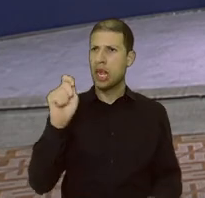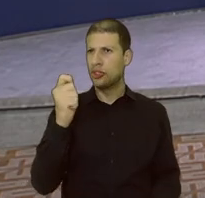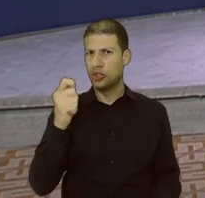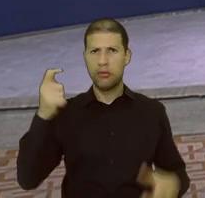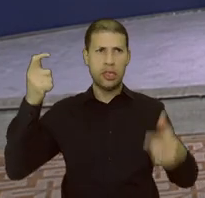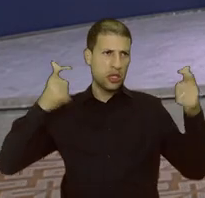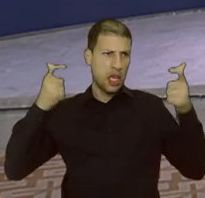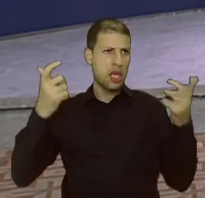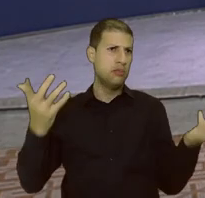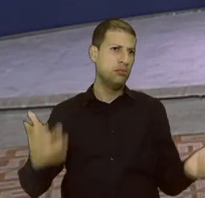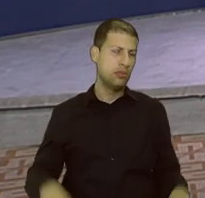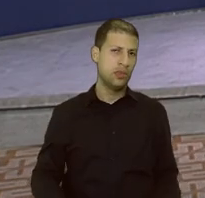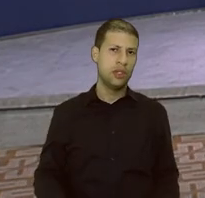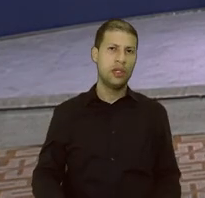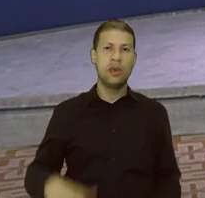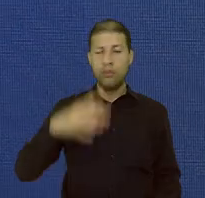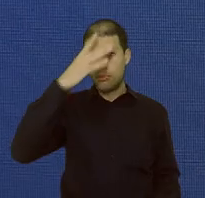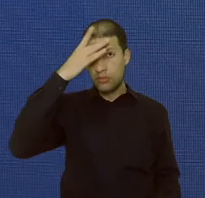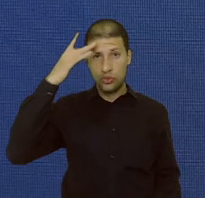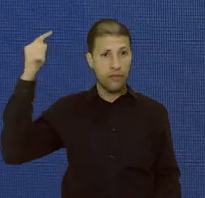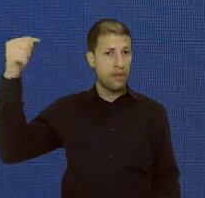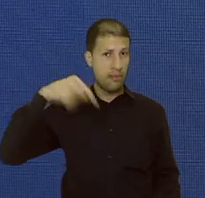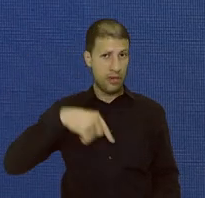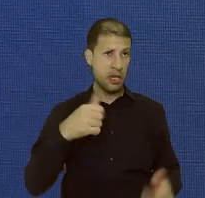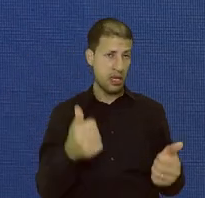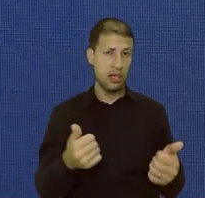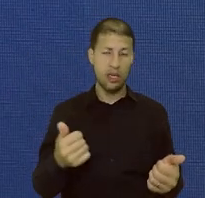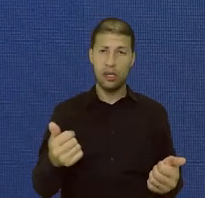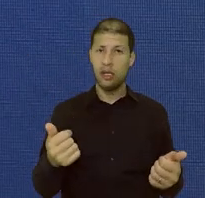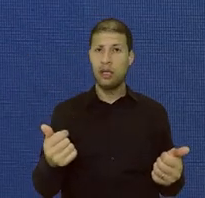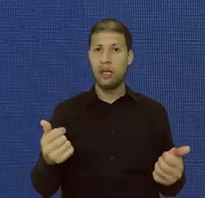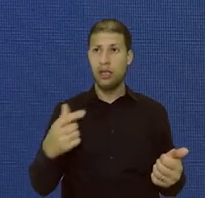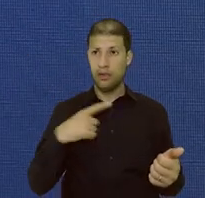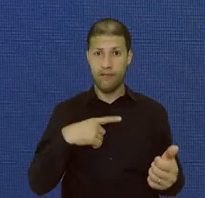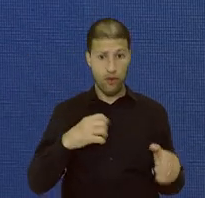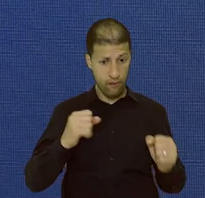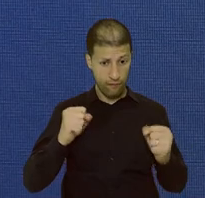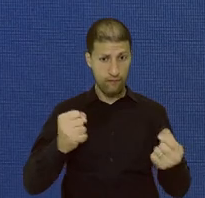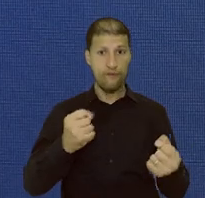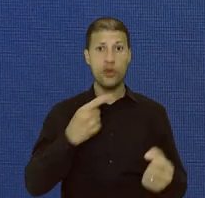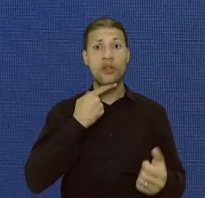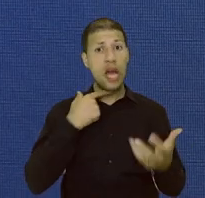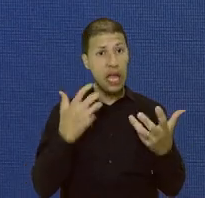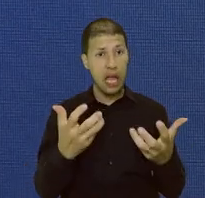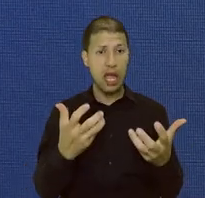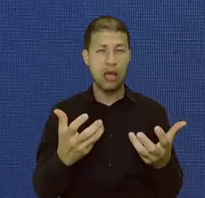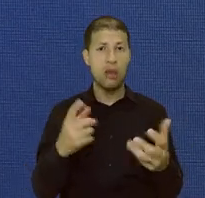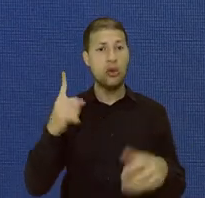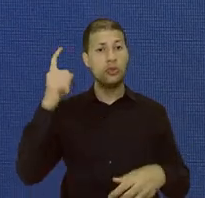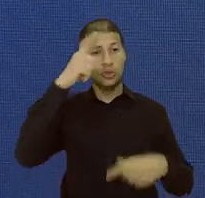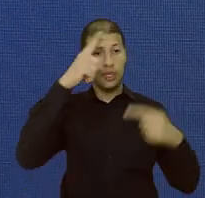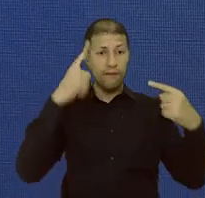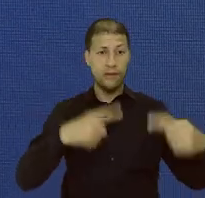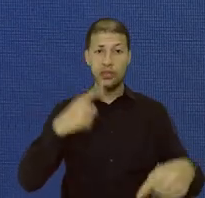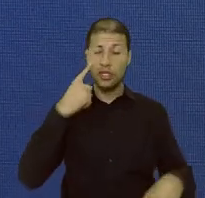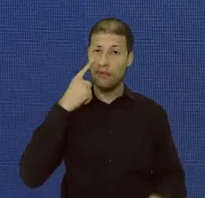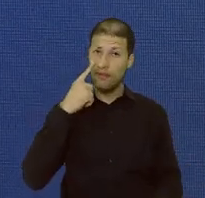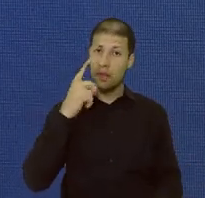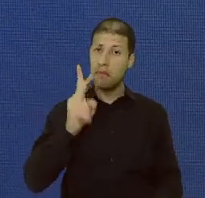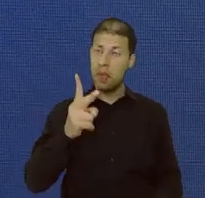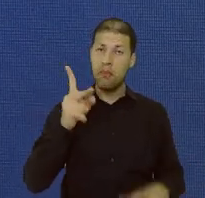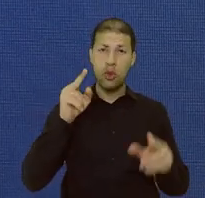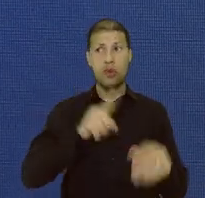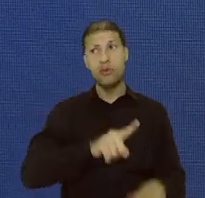o pessoal veio para cá e veio com engana Então acho que mas é Um Desafio que você tem que vir da mesma forma que você vai para o mercado